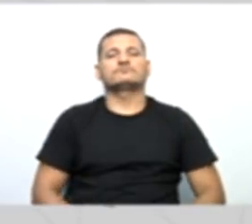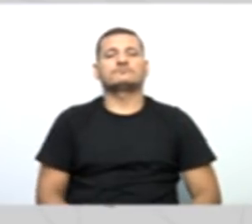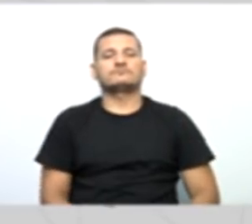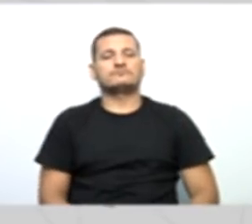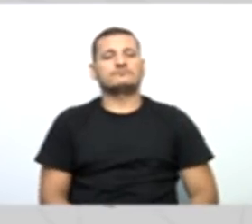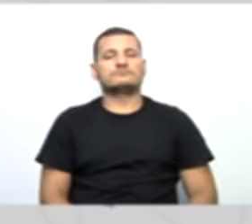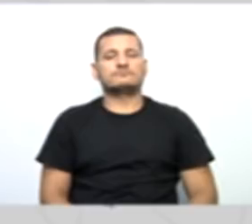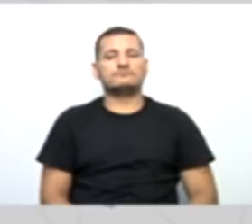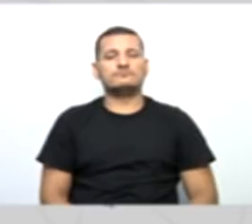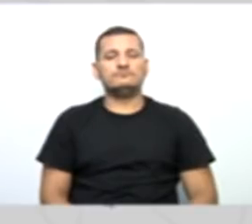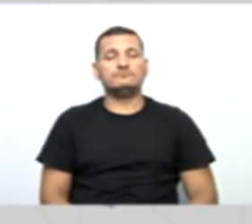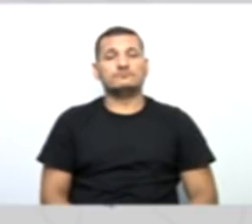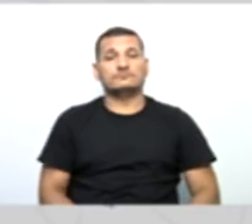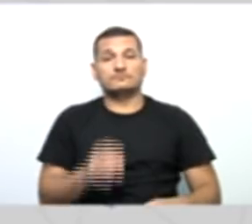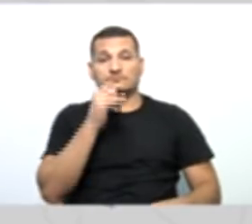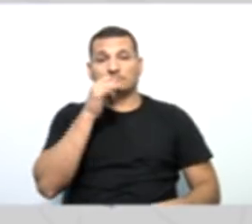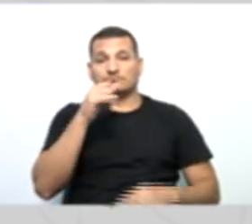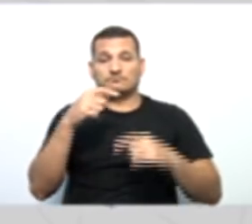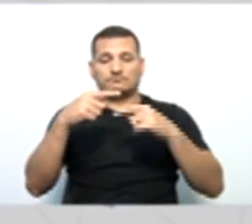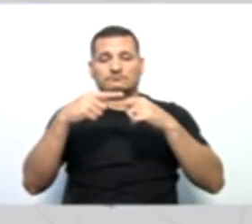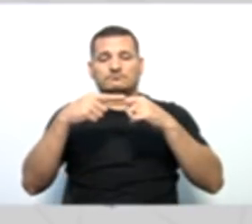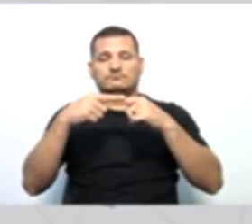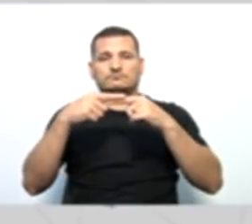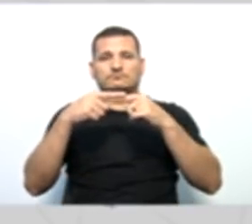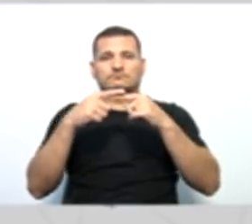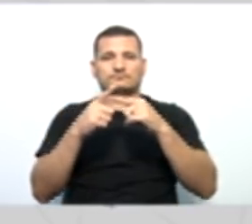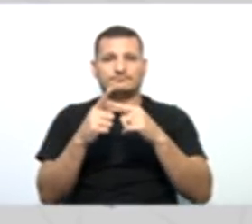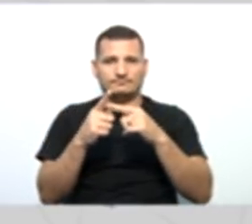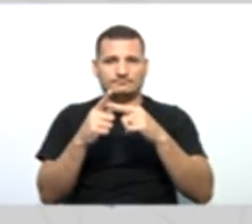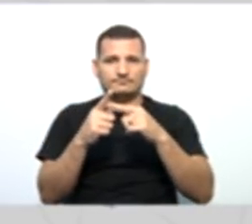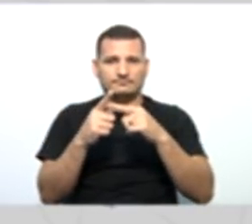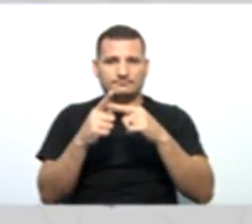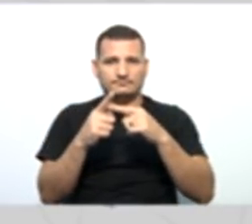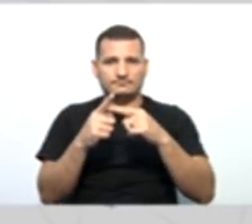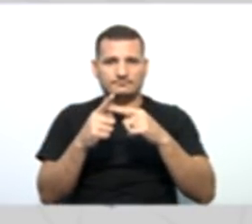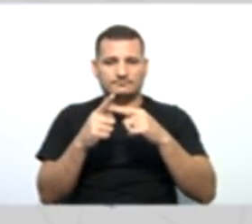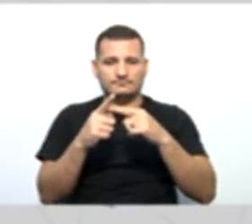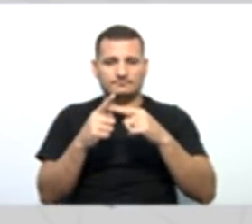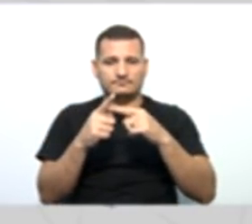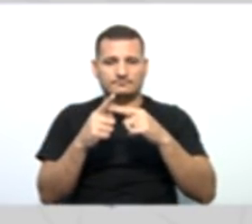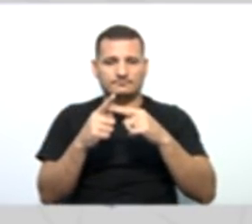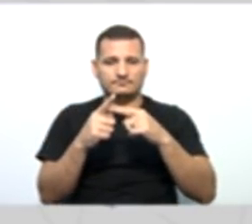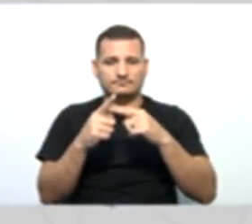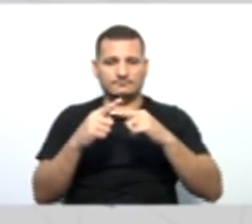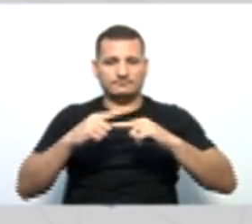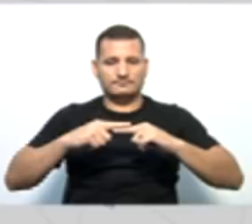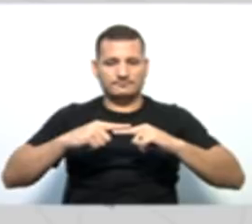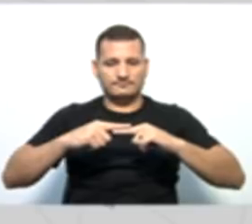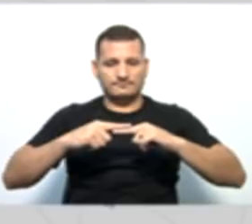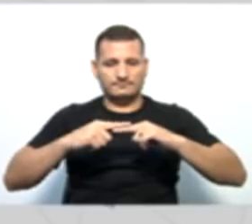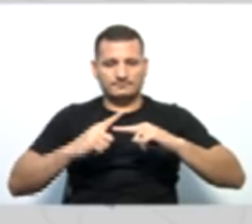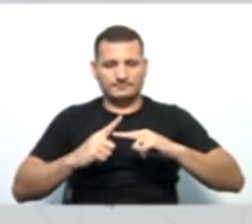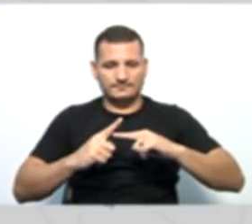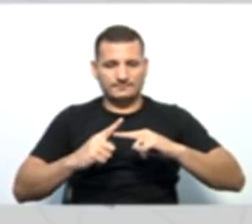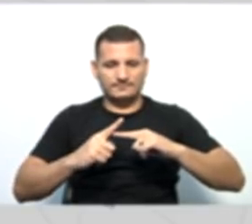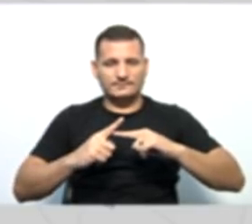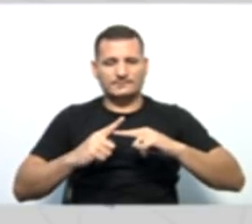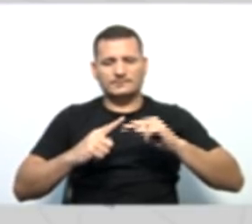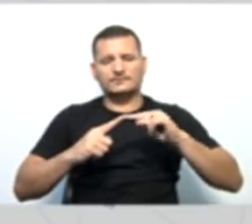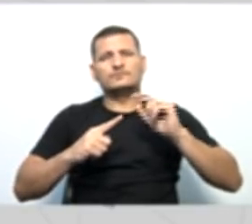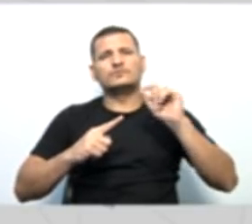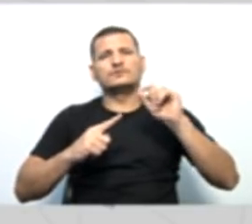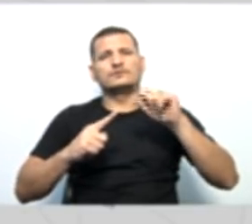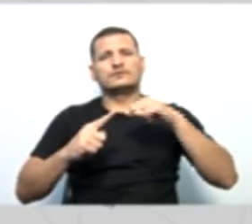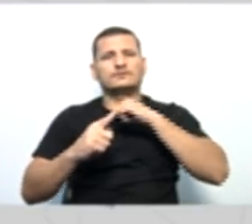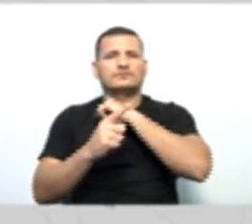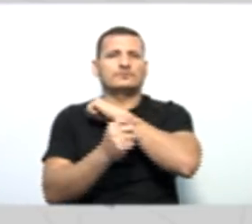adequado. Já a fratura exposta, que é essa do lapisinho aí, né, que você está vendo, é o osso, quando ele sai, ele rasga o